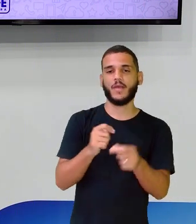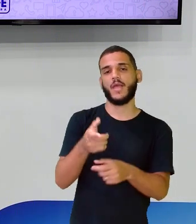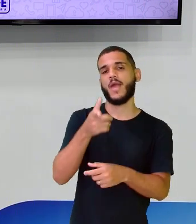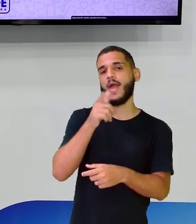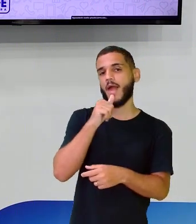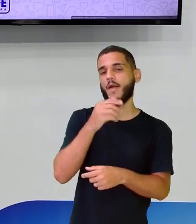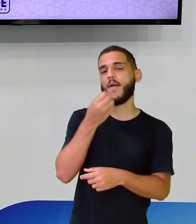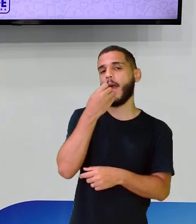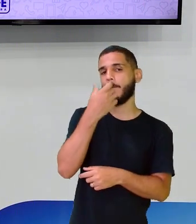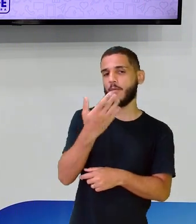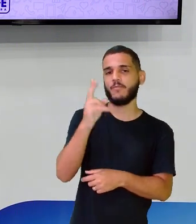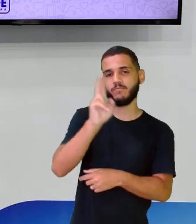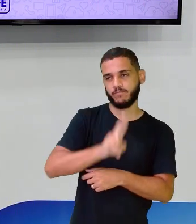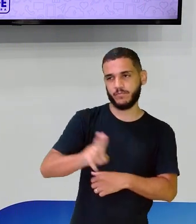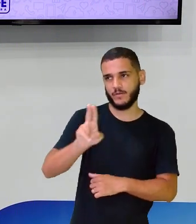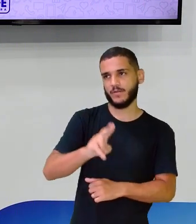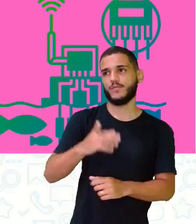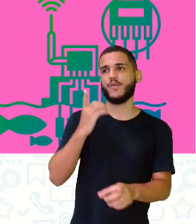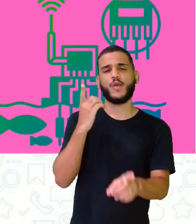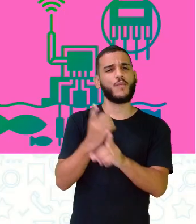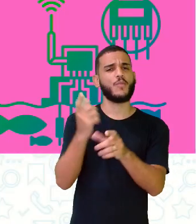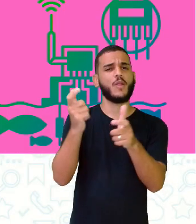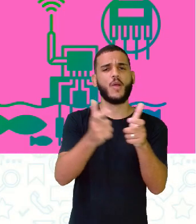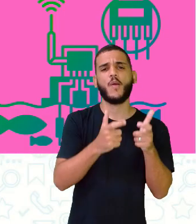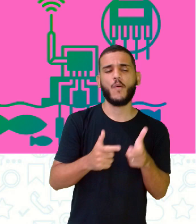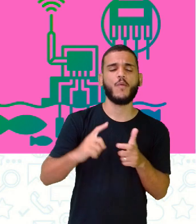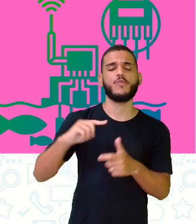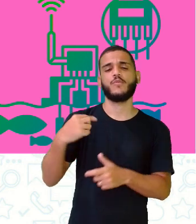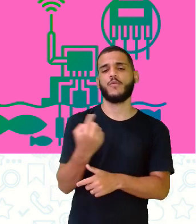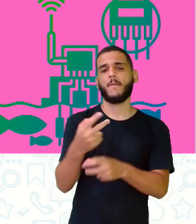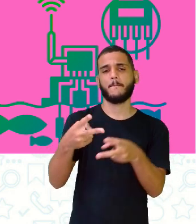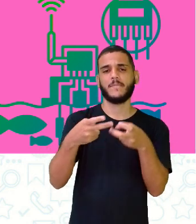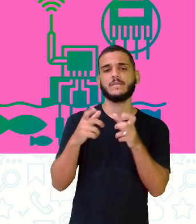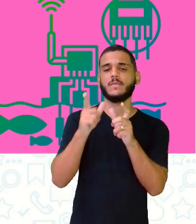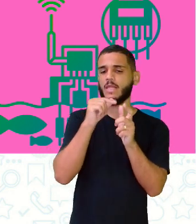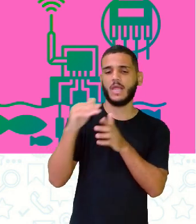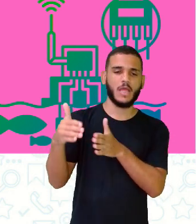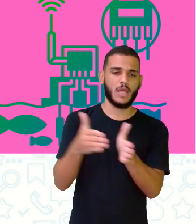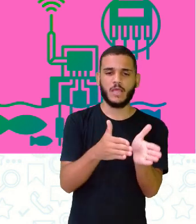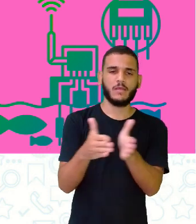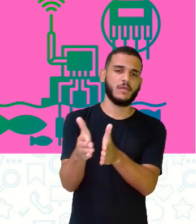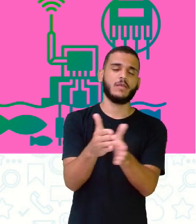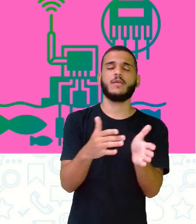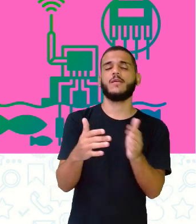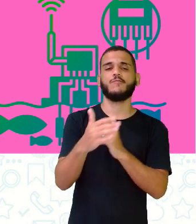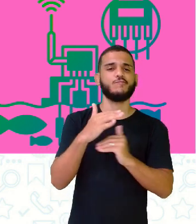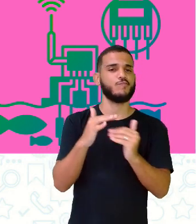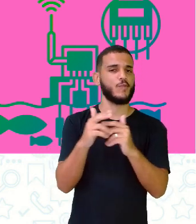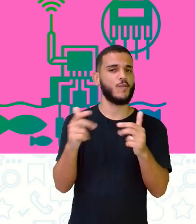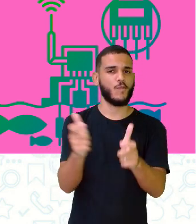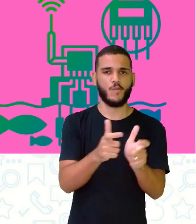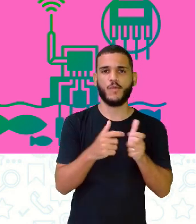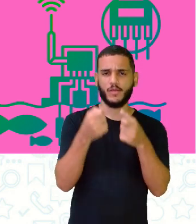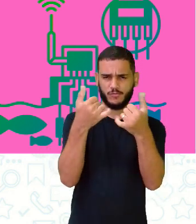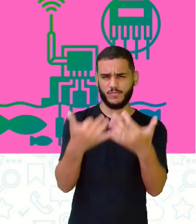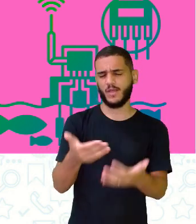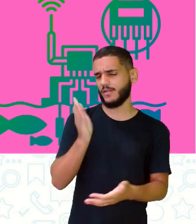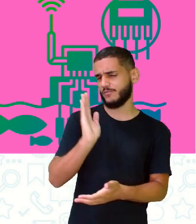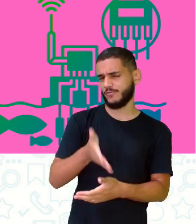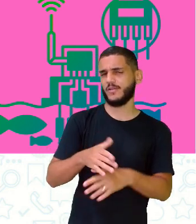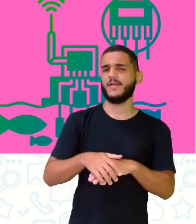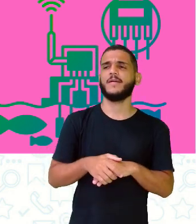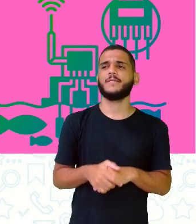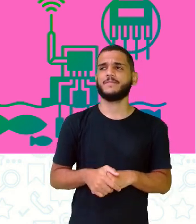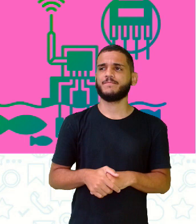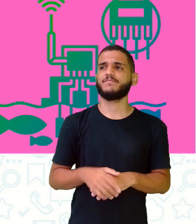que a gente encontra, que ela, a gente encontra ela nos rios, lagos, riachos e nas águas subterrâneas, que